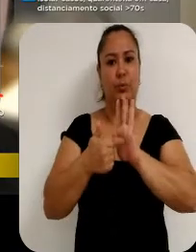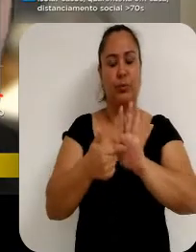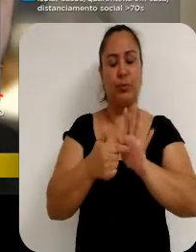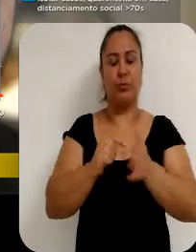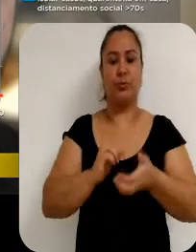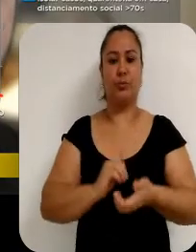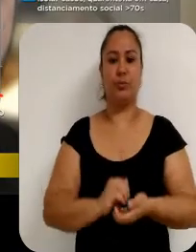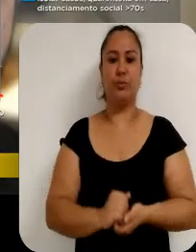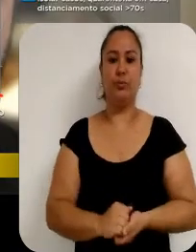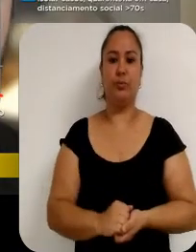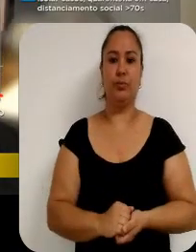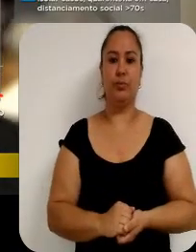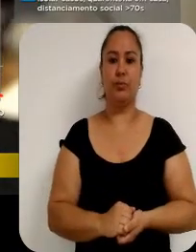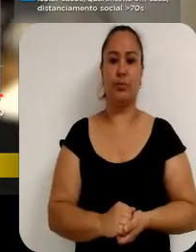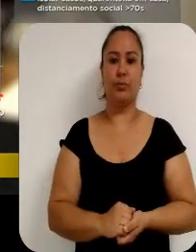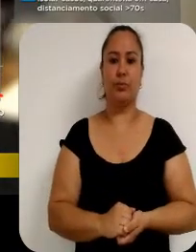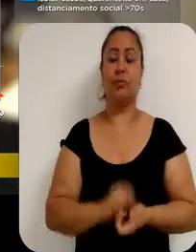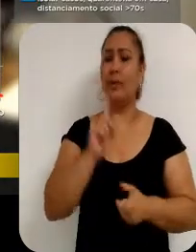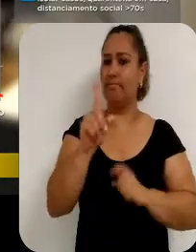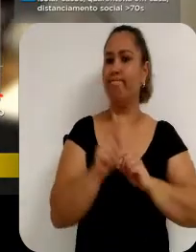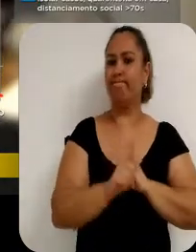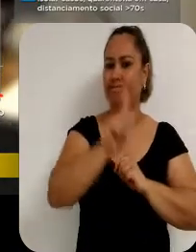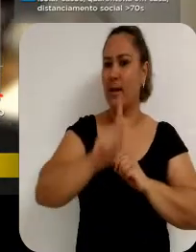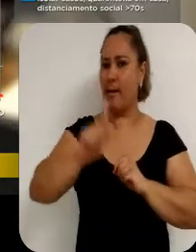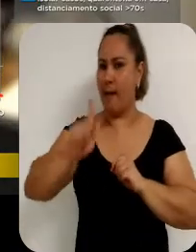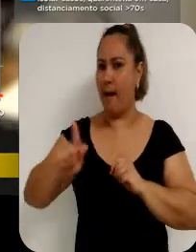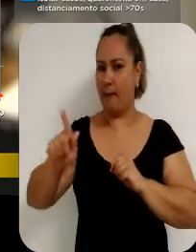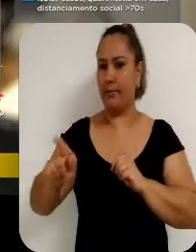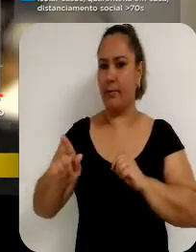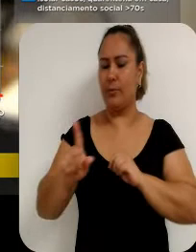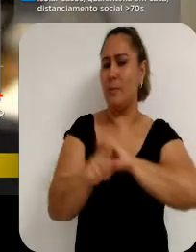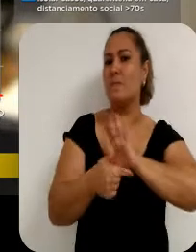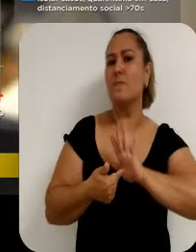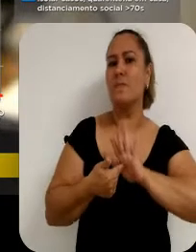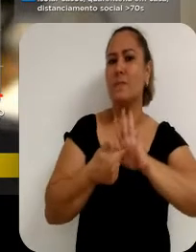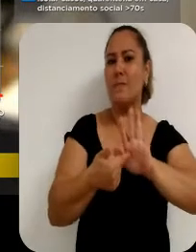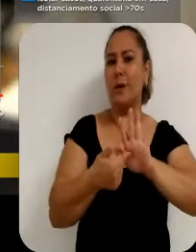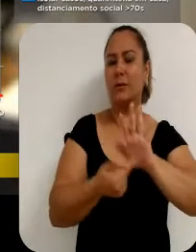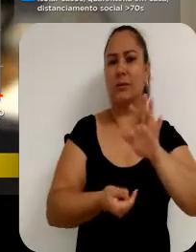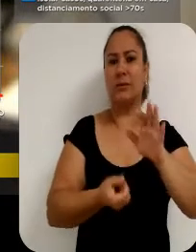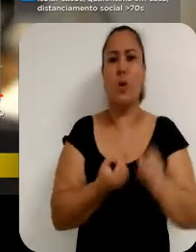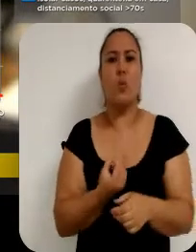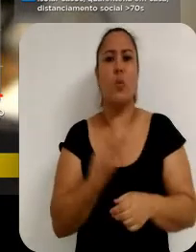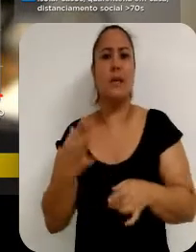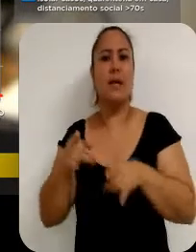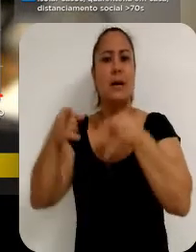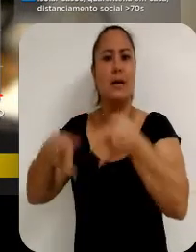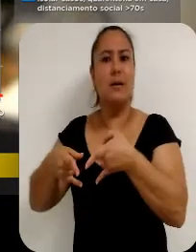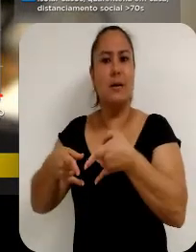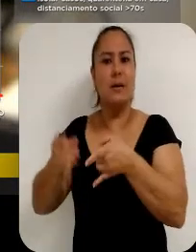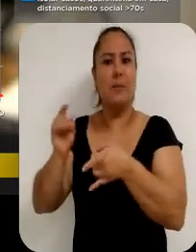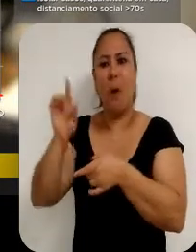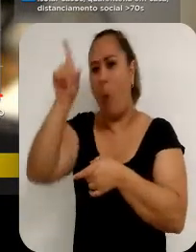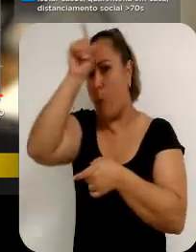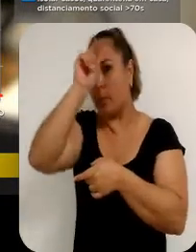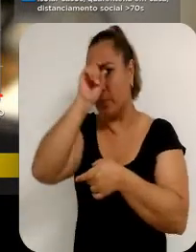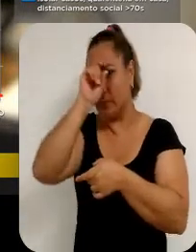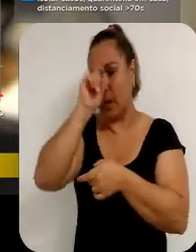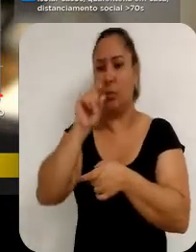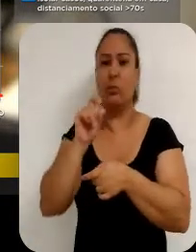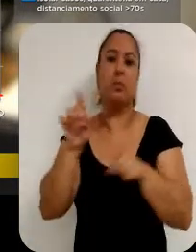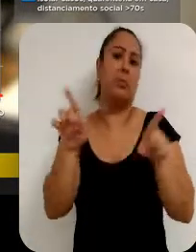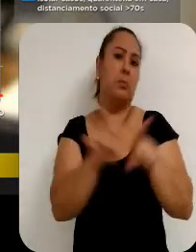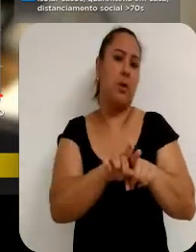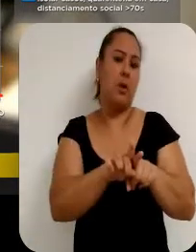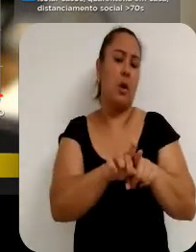Esse é o gráfico de demanda de leitos hospitalares por leitos disponíveis. Lembra quando a gente fala de